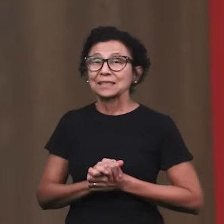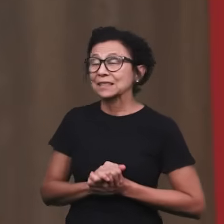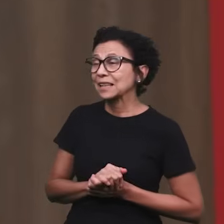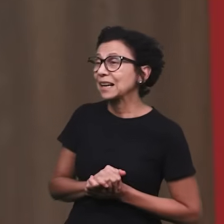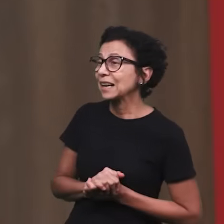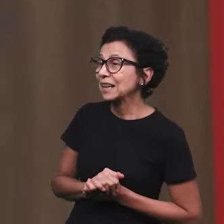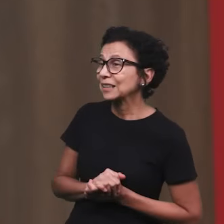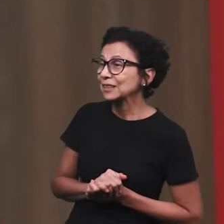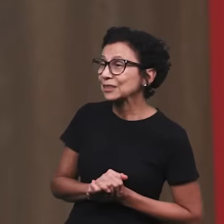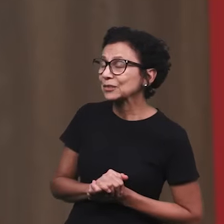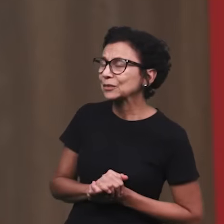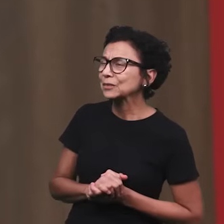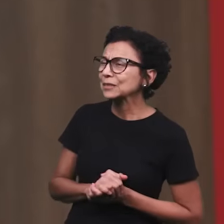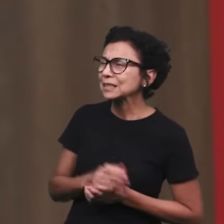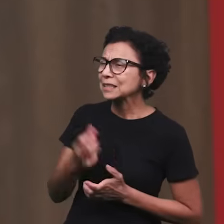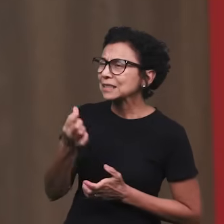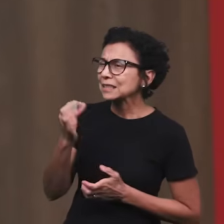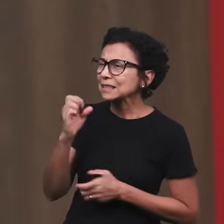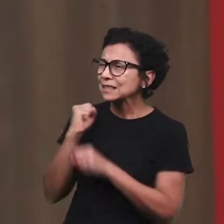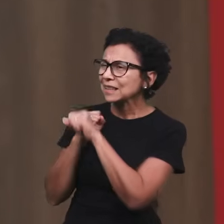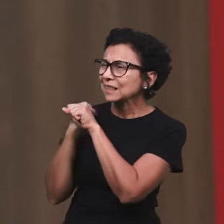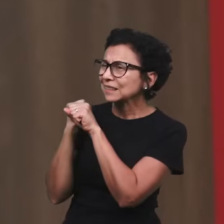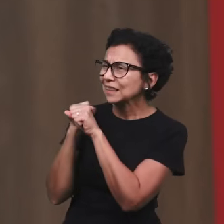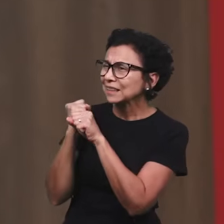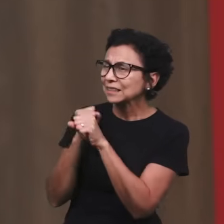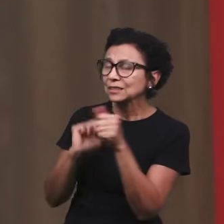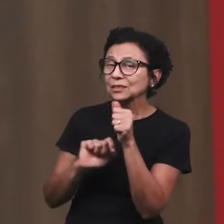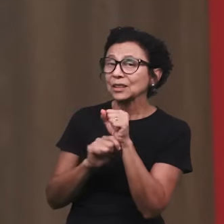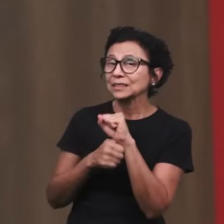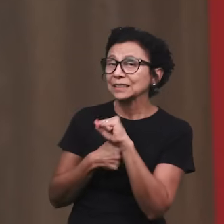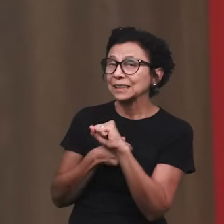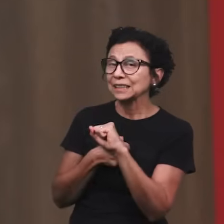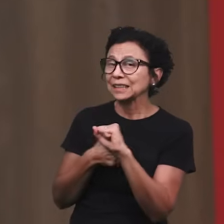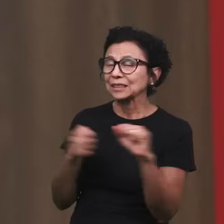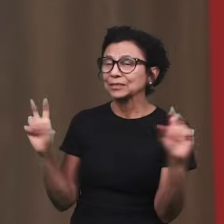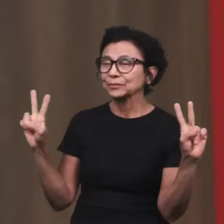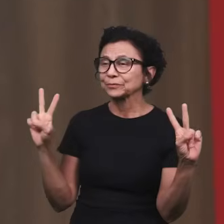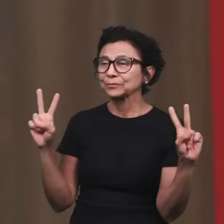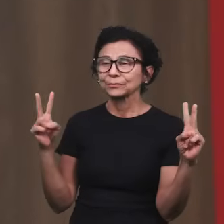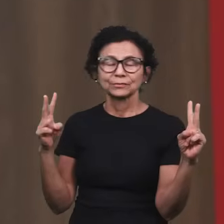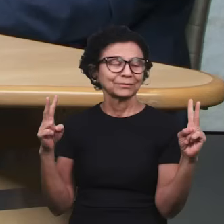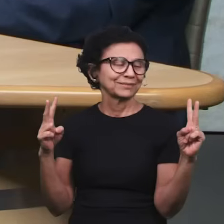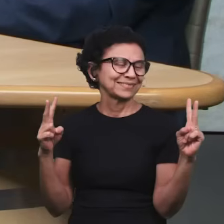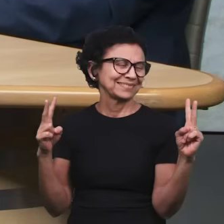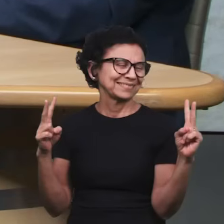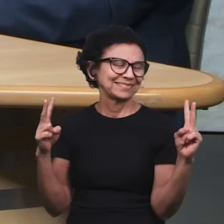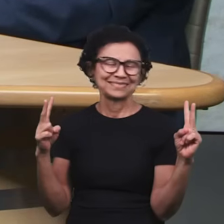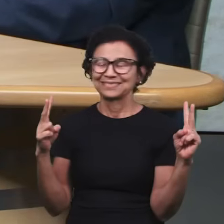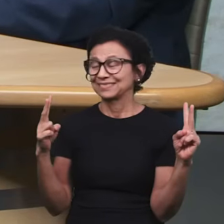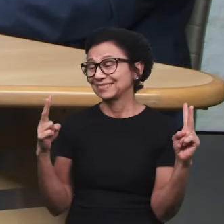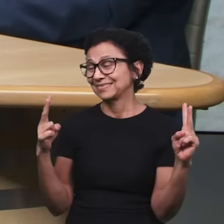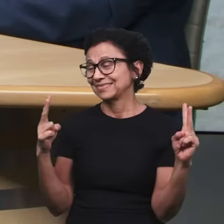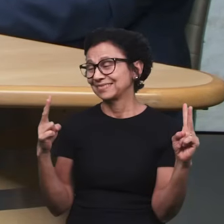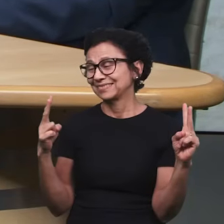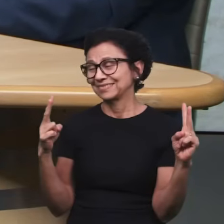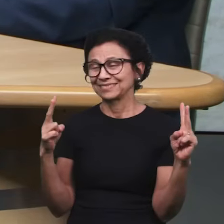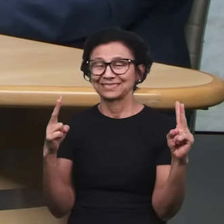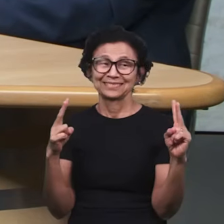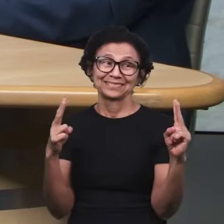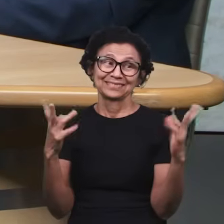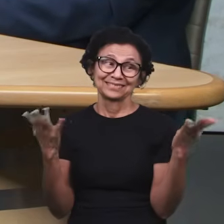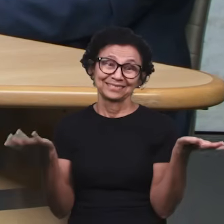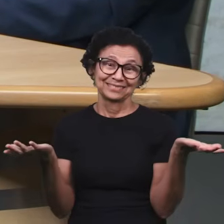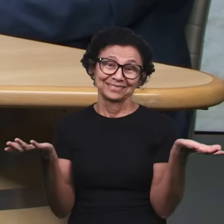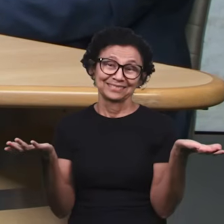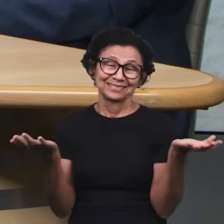pelo aniversário de casamento, qual é o segredo? E às vezes eles não falam nada, é um olhar pro outro e dar um sorriso. Porque é o segredo, né? É um olhar pro